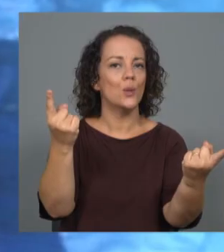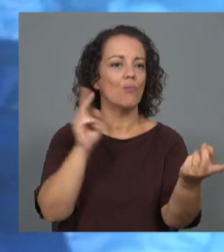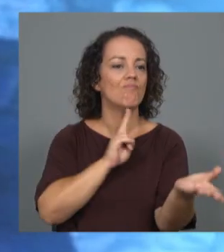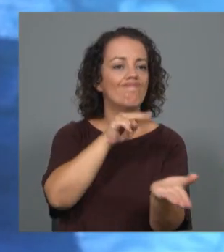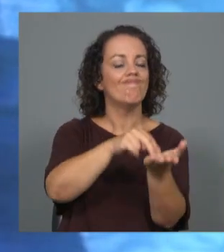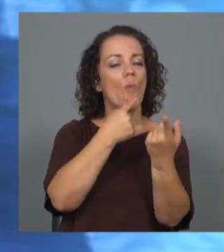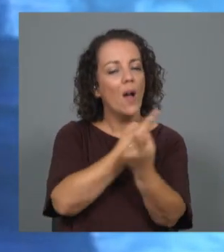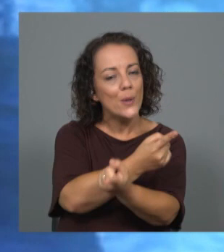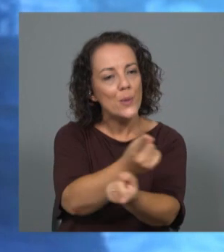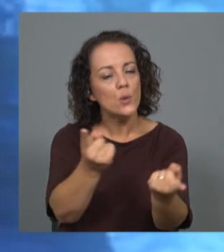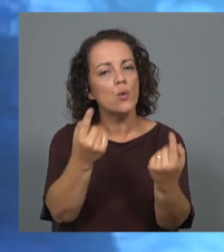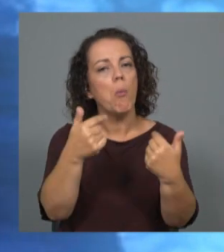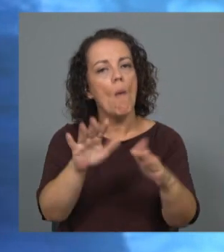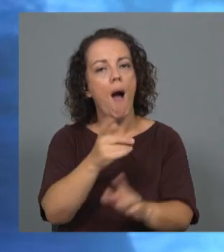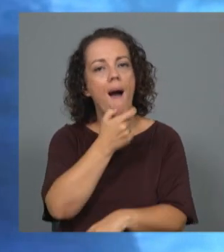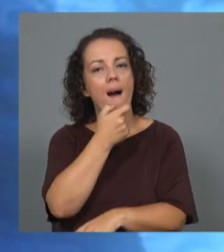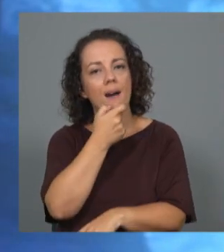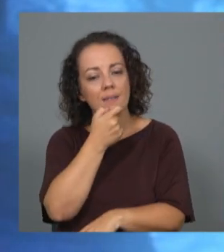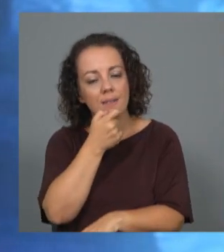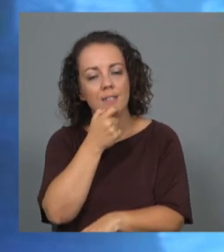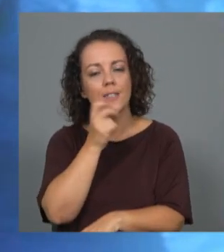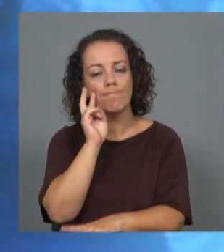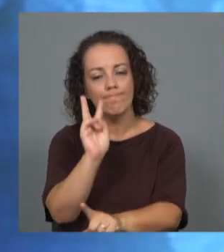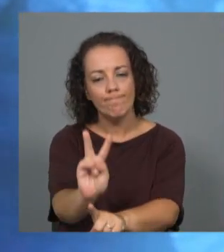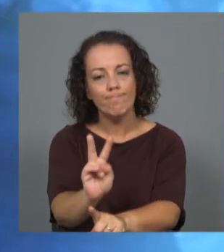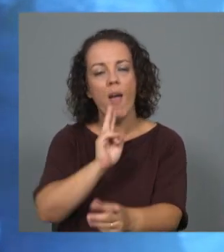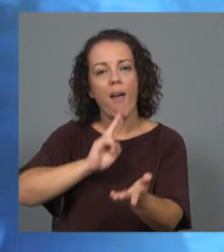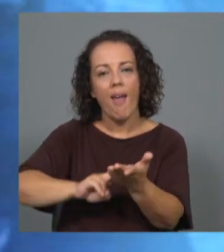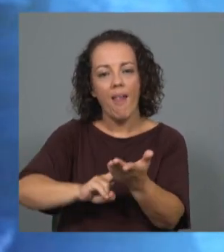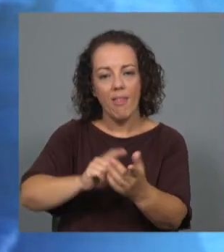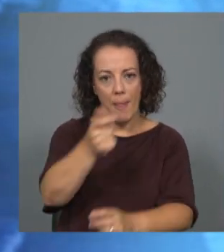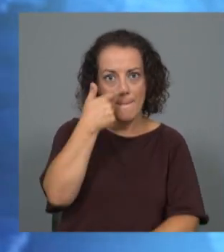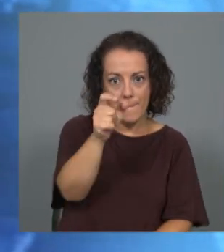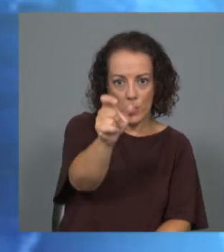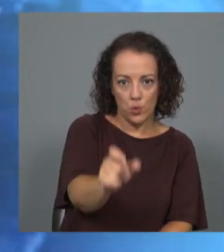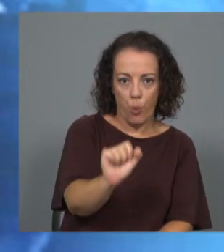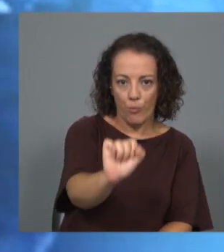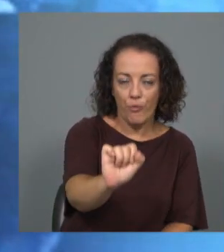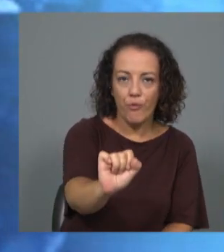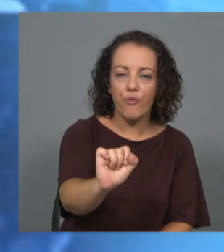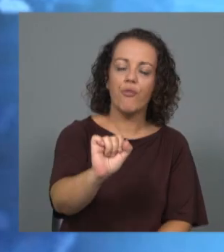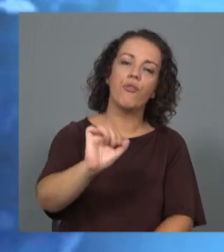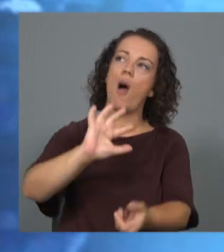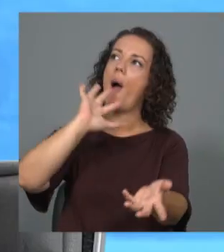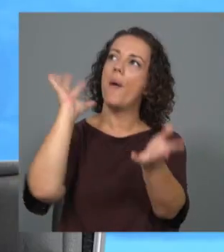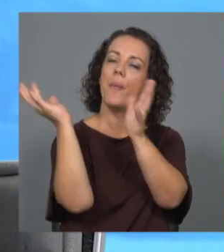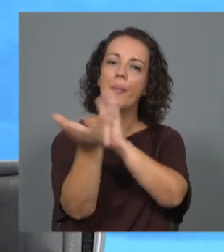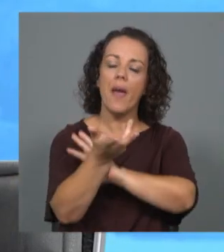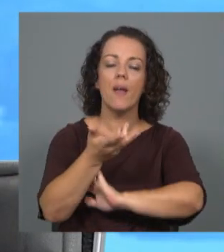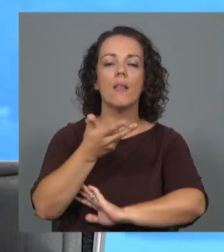se faz na compreensão de quem o outro é, da sua realidade, na interação com ele.